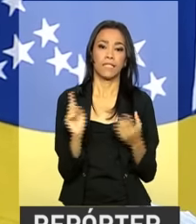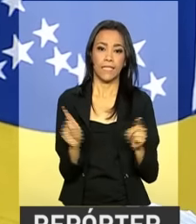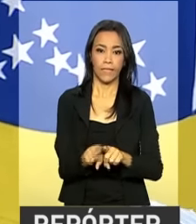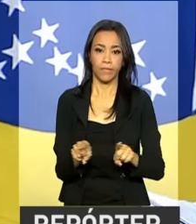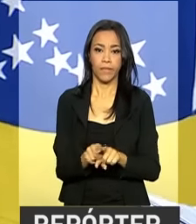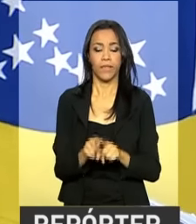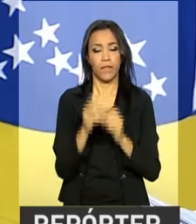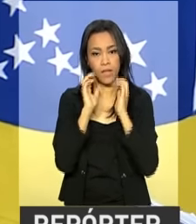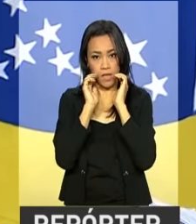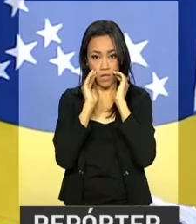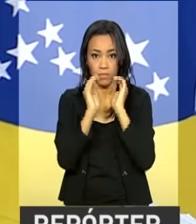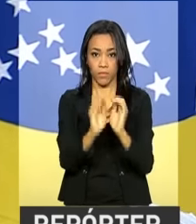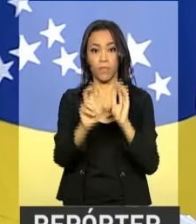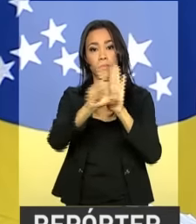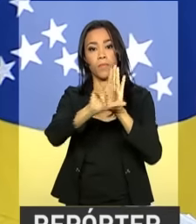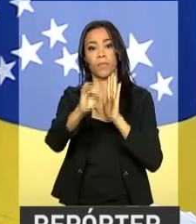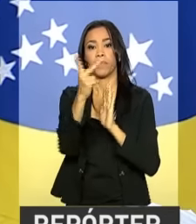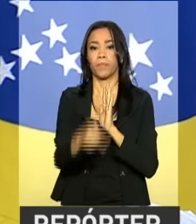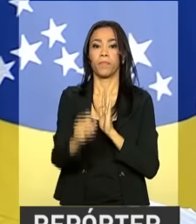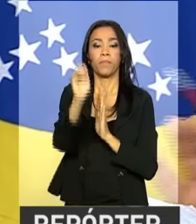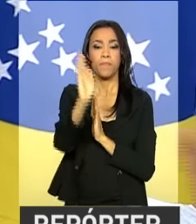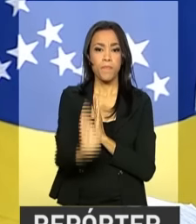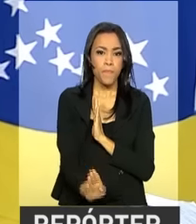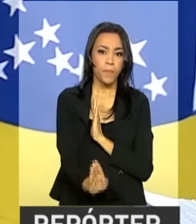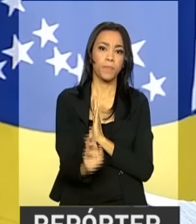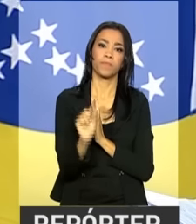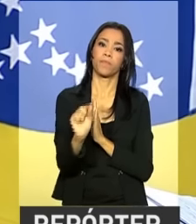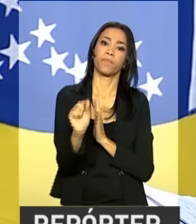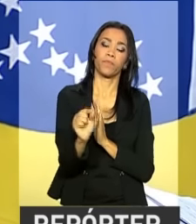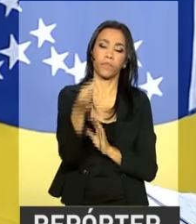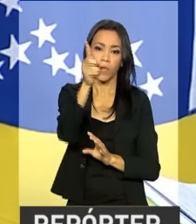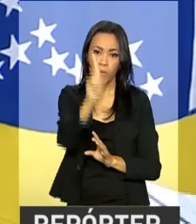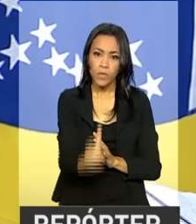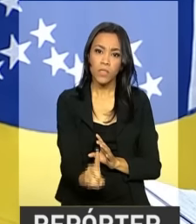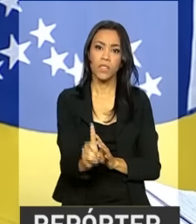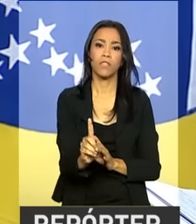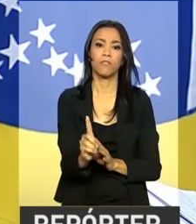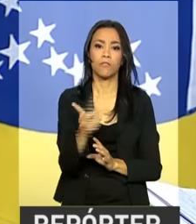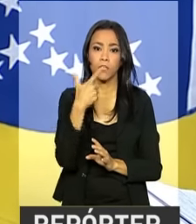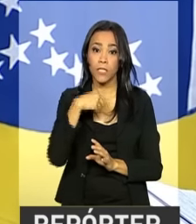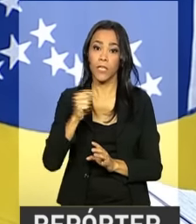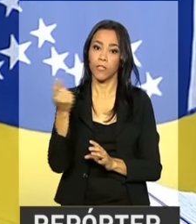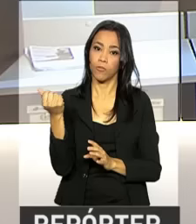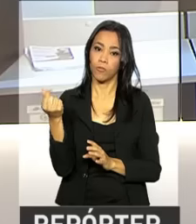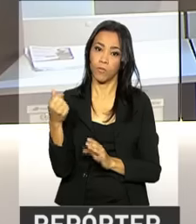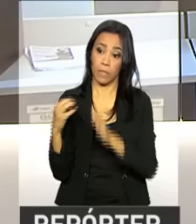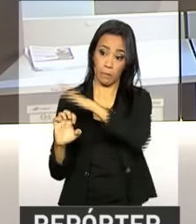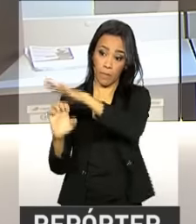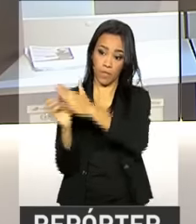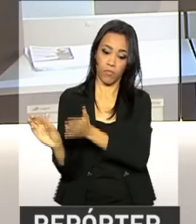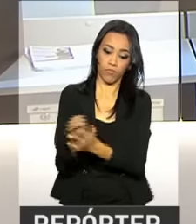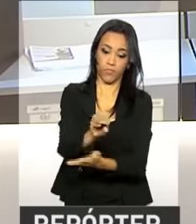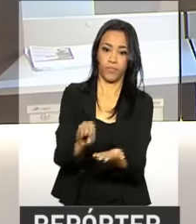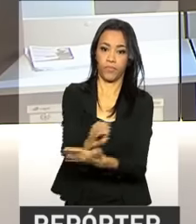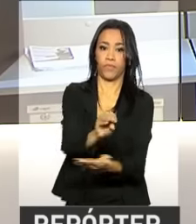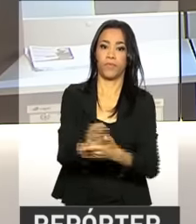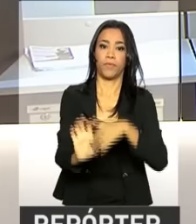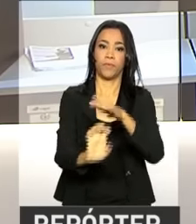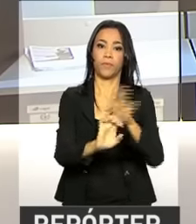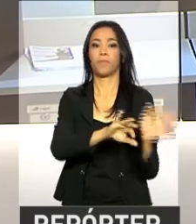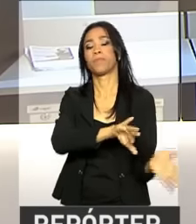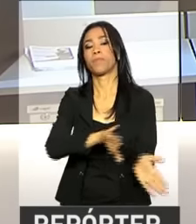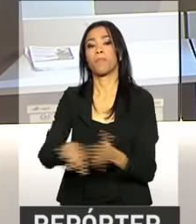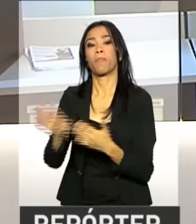da legislação brasileira, preservar o direito dos investidores. Durante a posse do